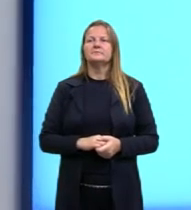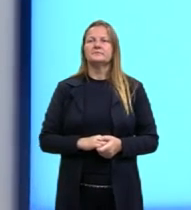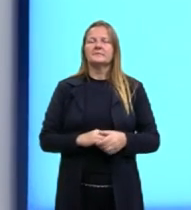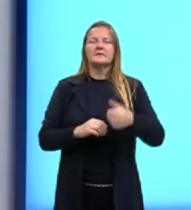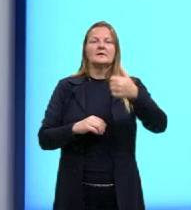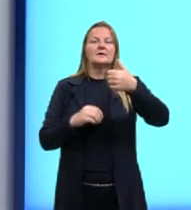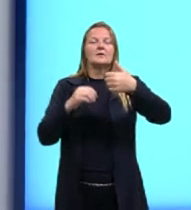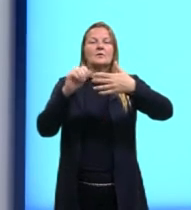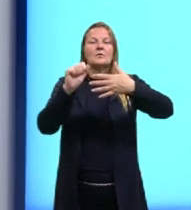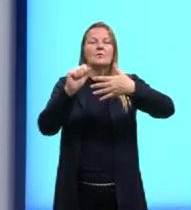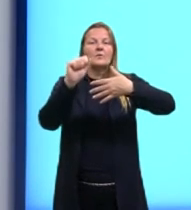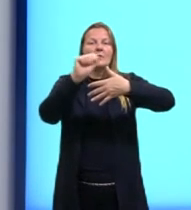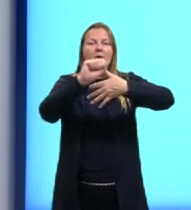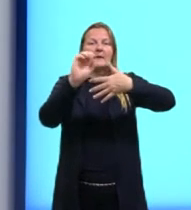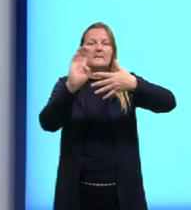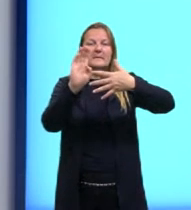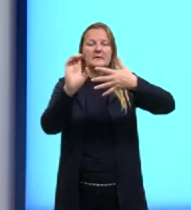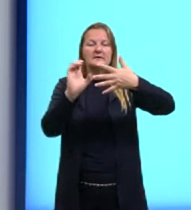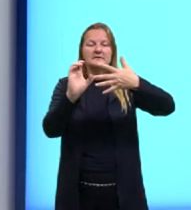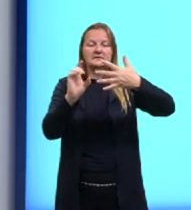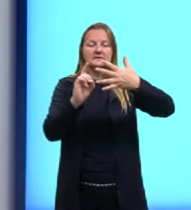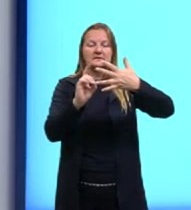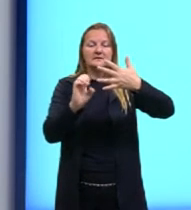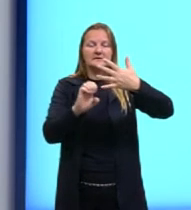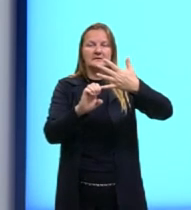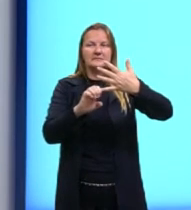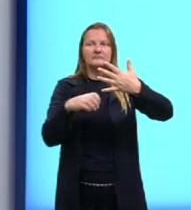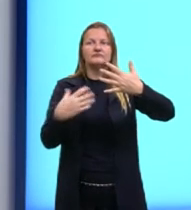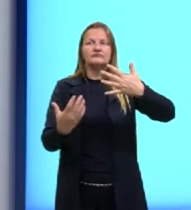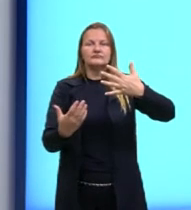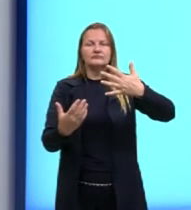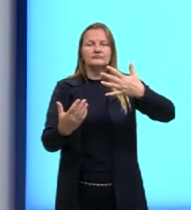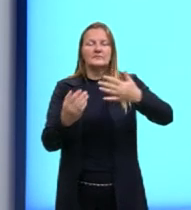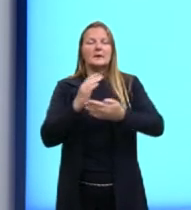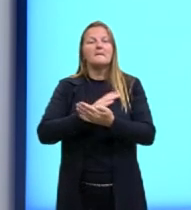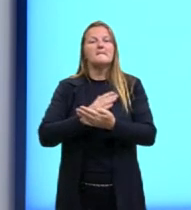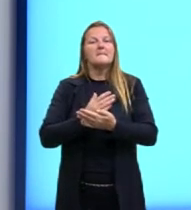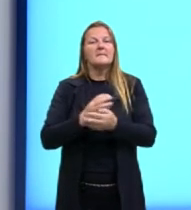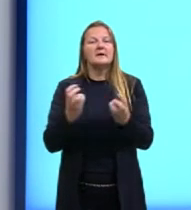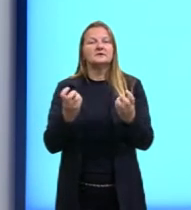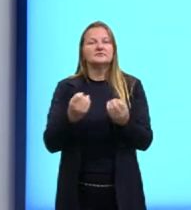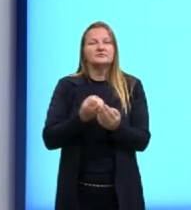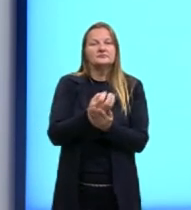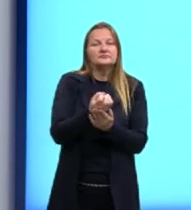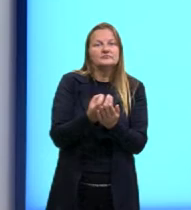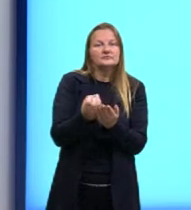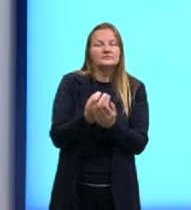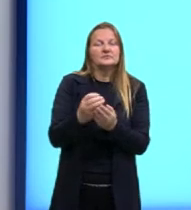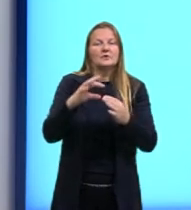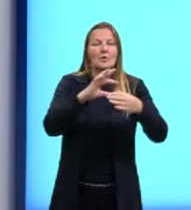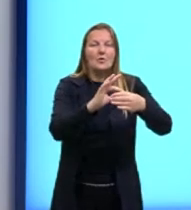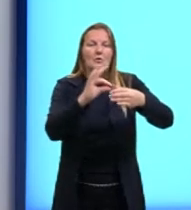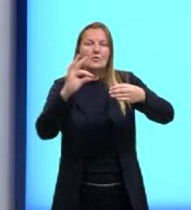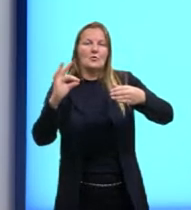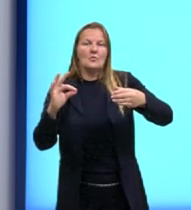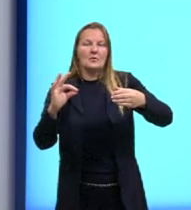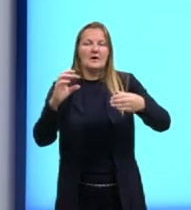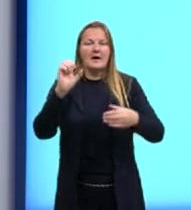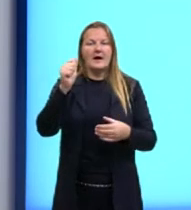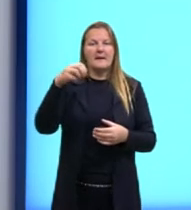da Ração ocorrerá se a média da distribuição ali da amostra né